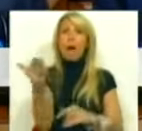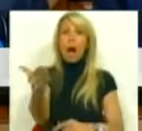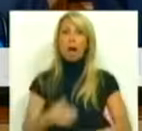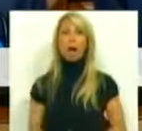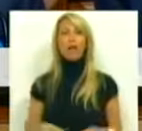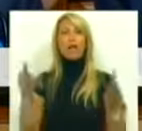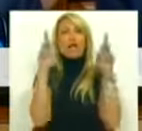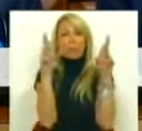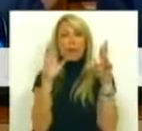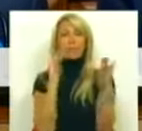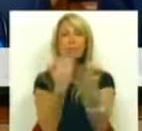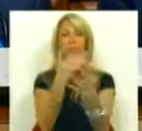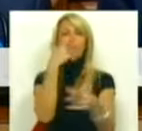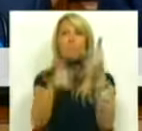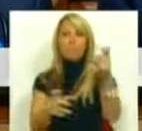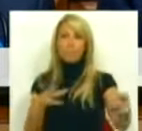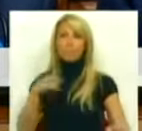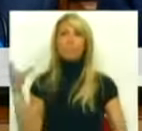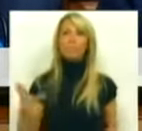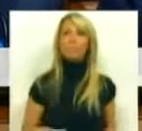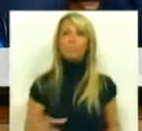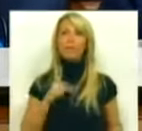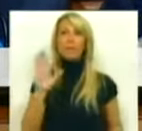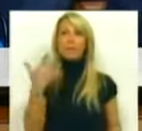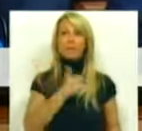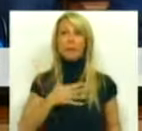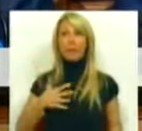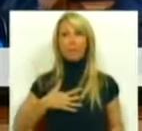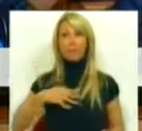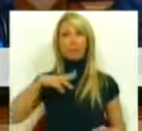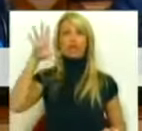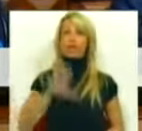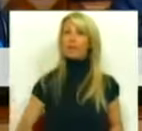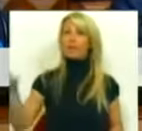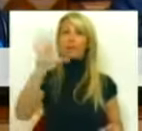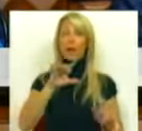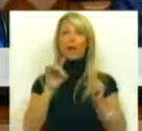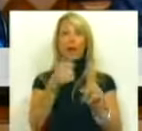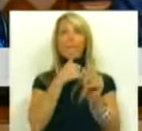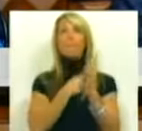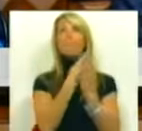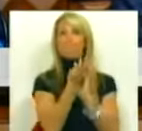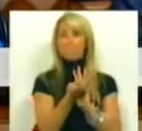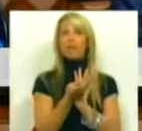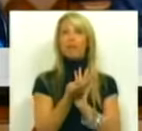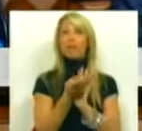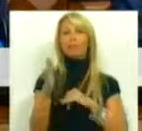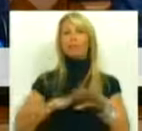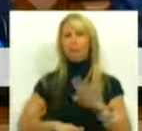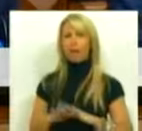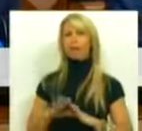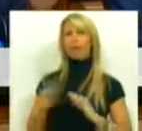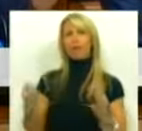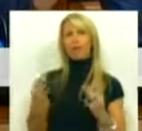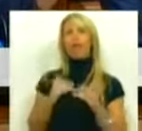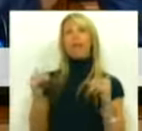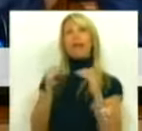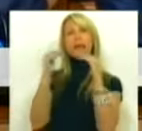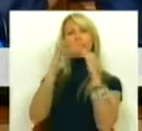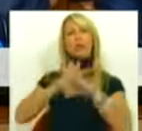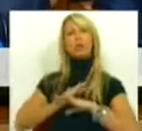uma esperança para os portugueses e, sobretudo, para as empresas nacionais. E essas medidas têm sido feitas a vários níveis. O Sr.